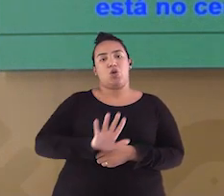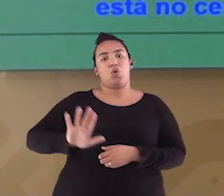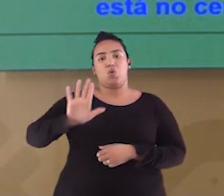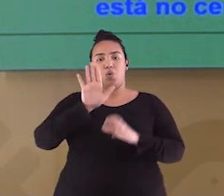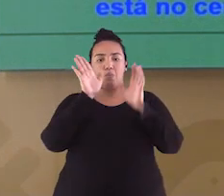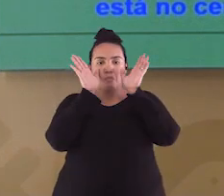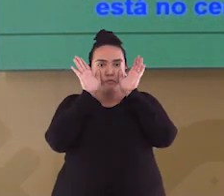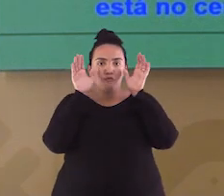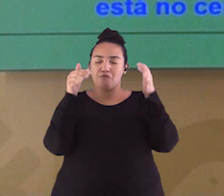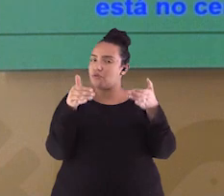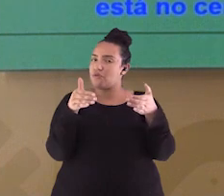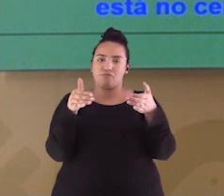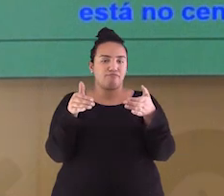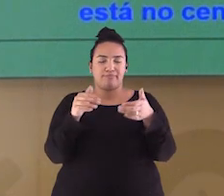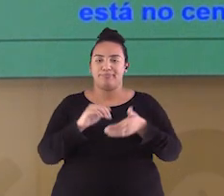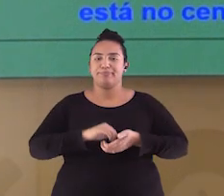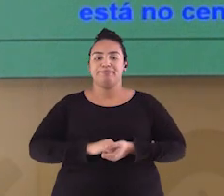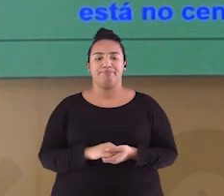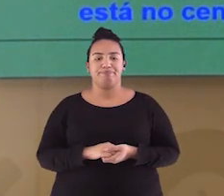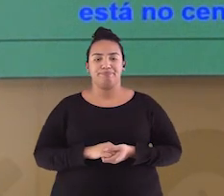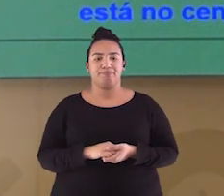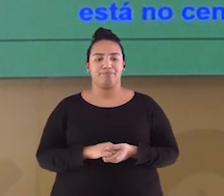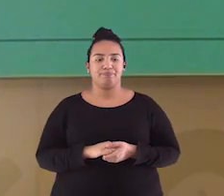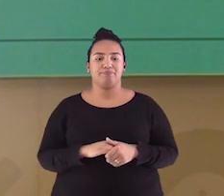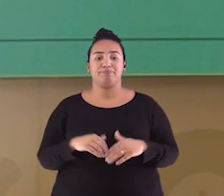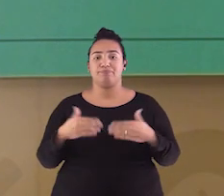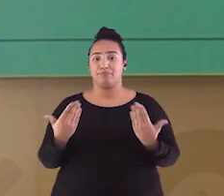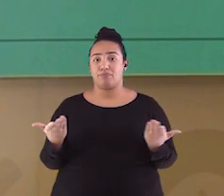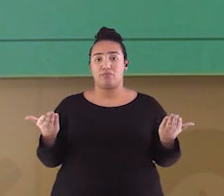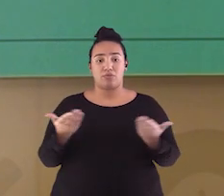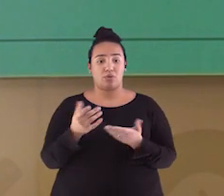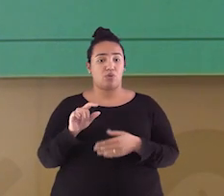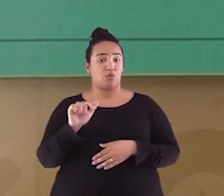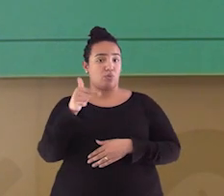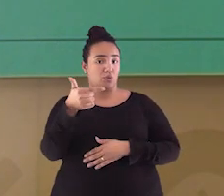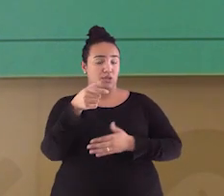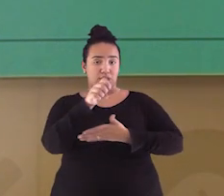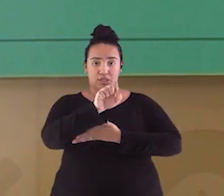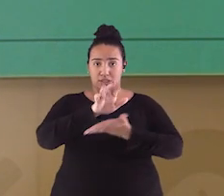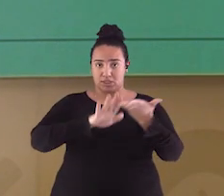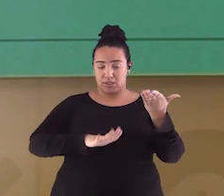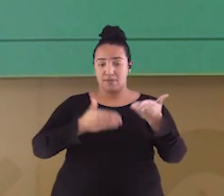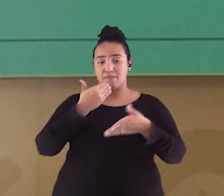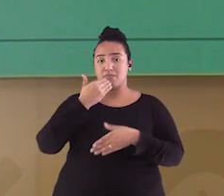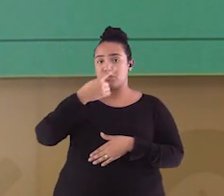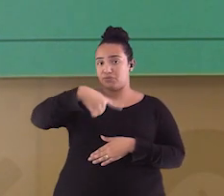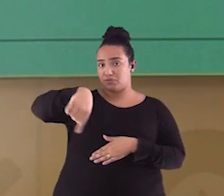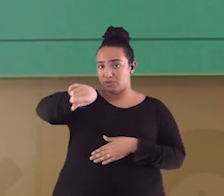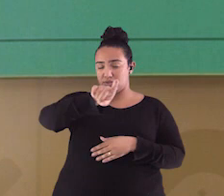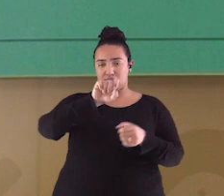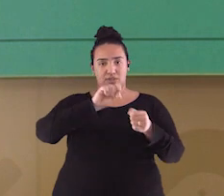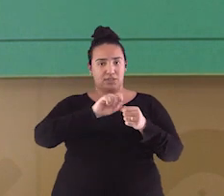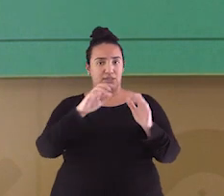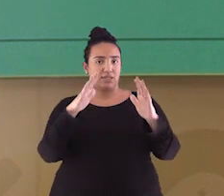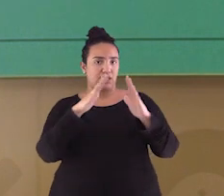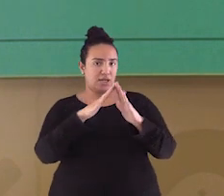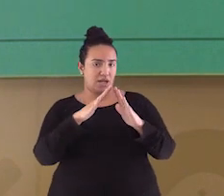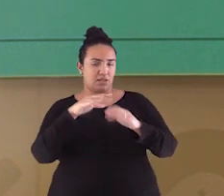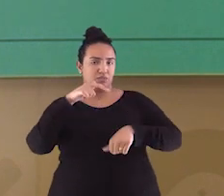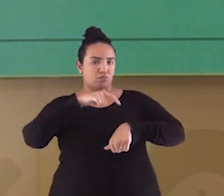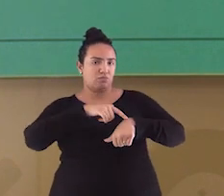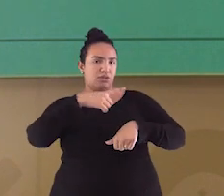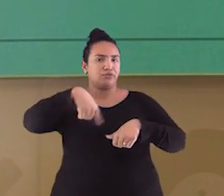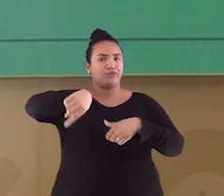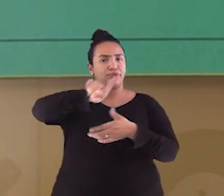ver o mundo. Essa outra atividade, ela é indicada que você faça em casa, no seu momento de